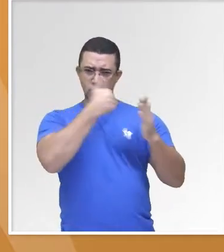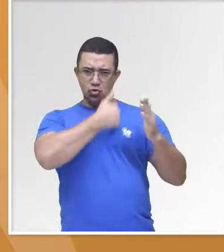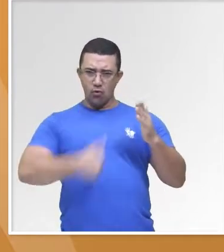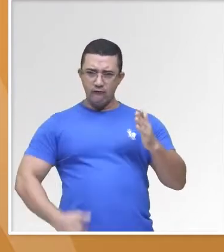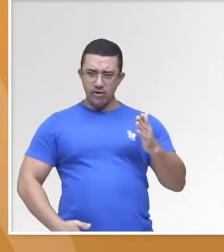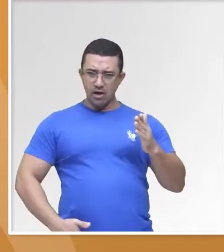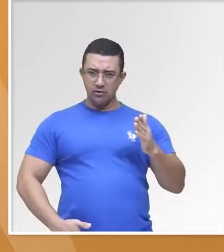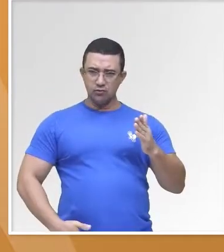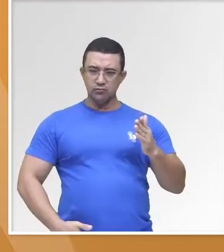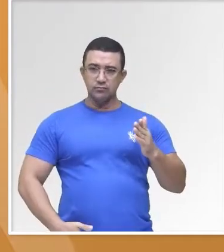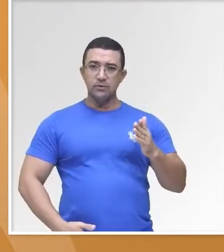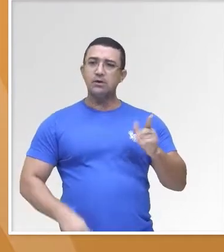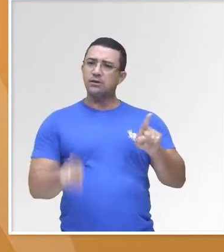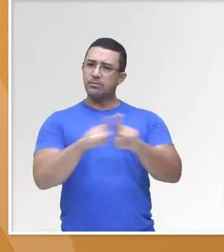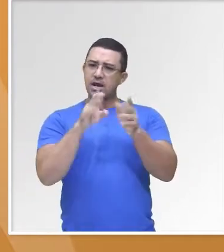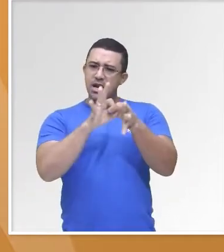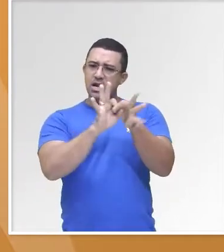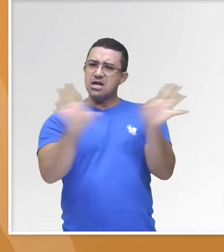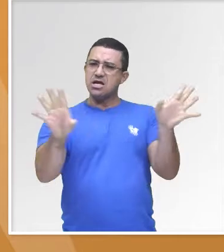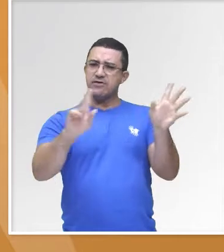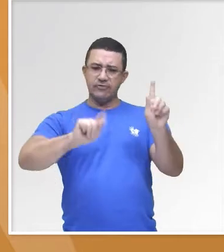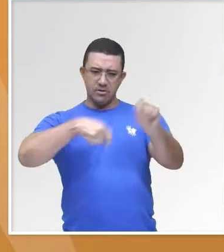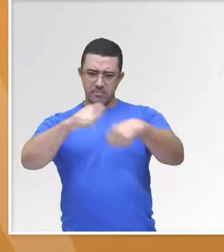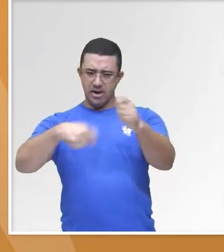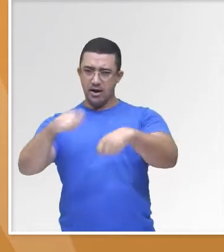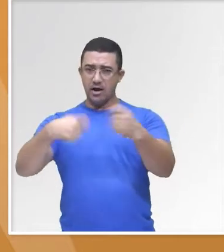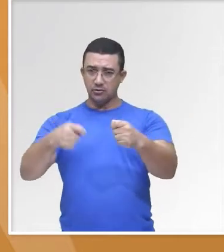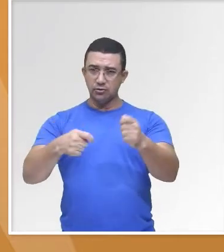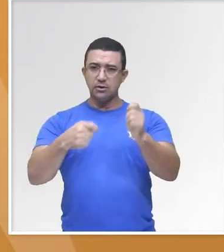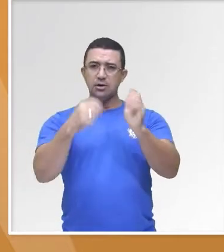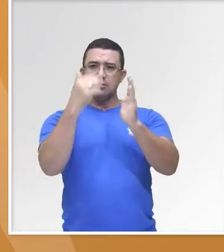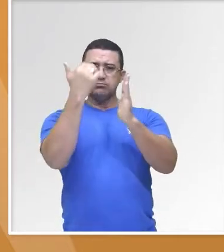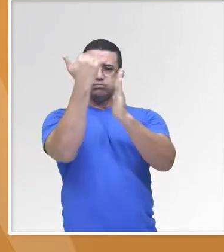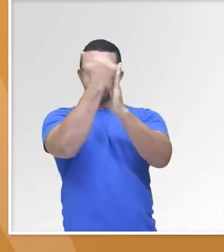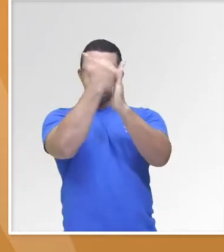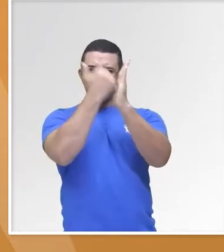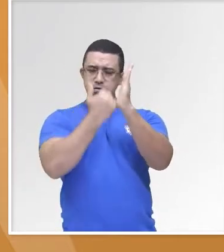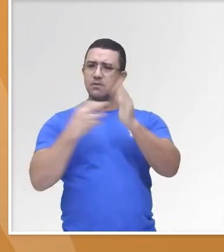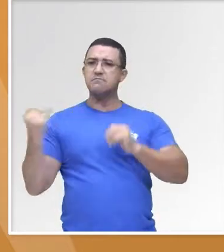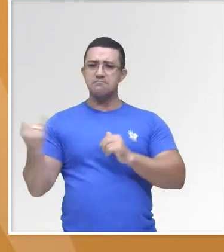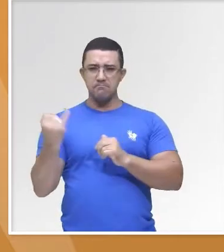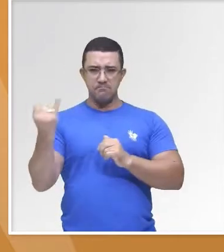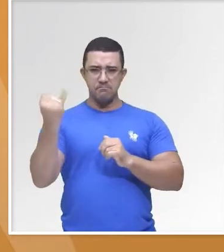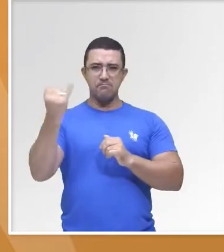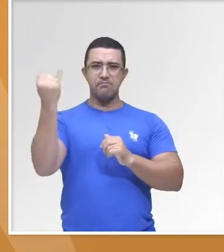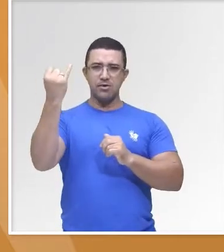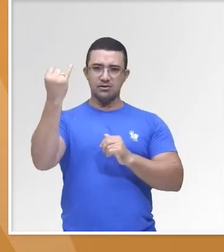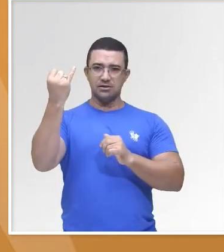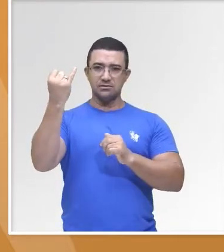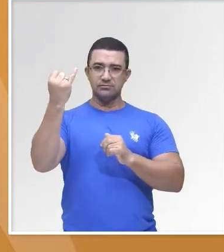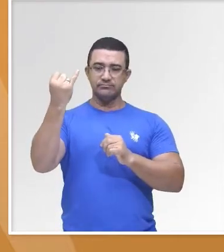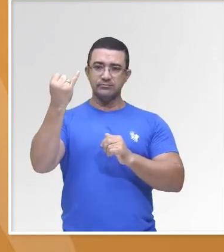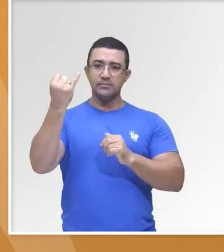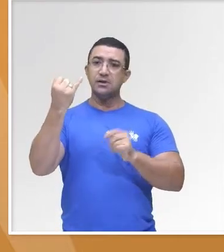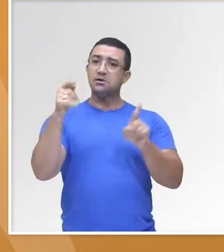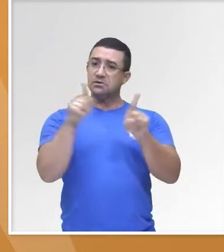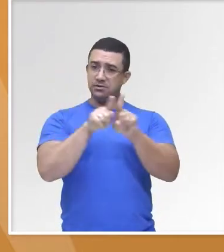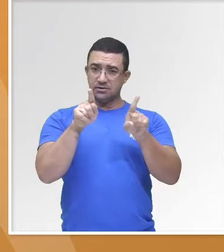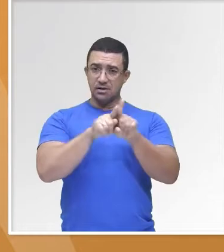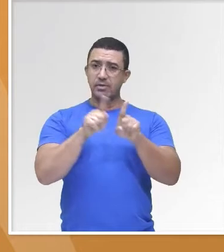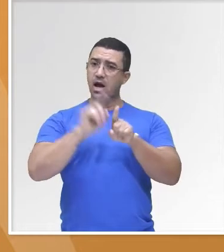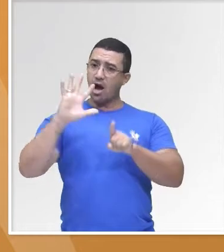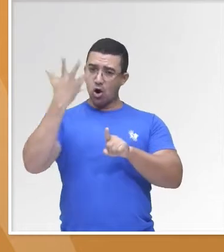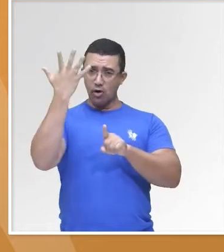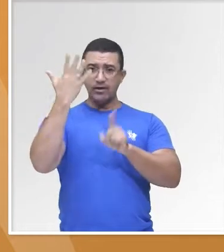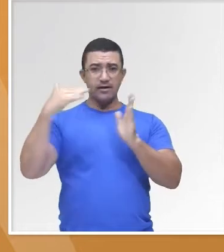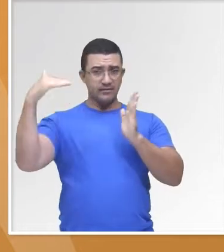livre mercado. Então ele traz aí pontos importantíssimos e que ainda existem e acontecem até os